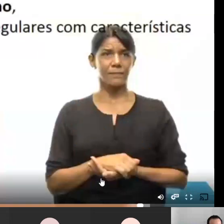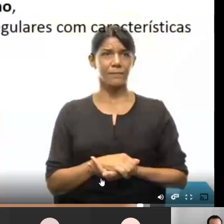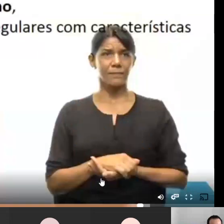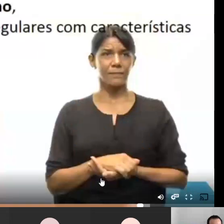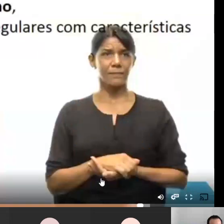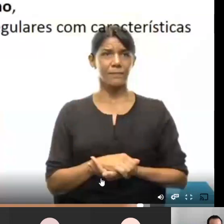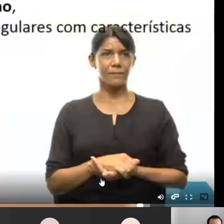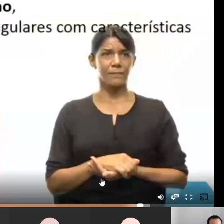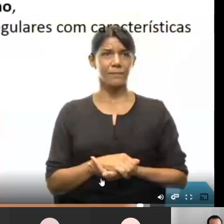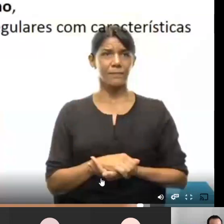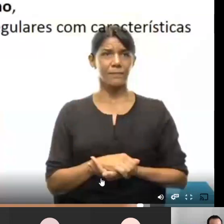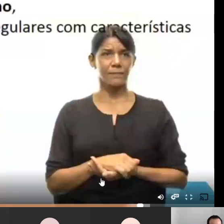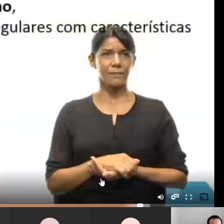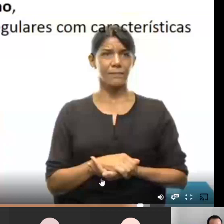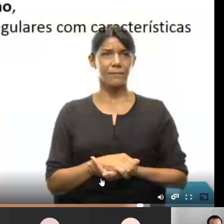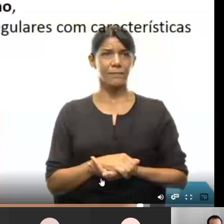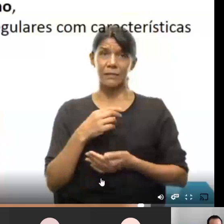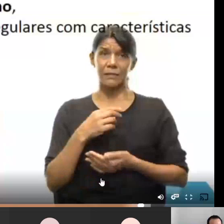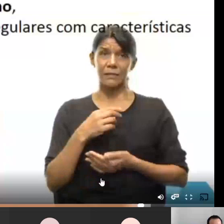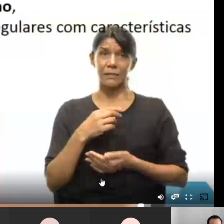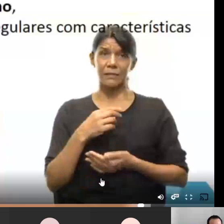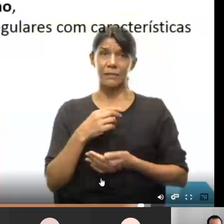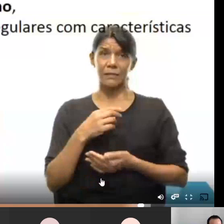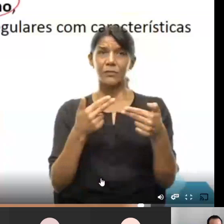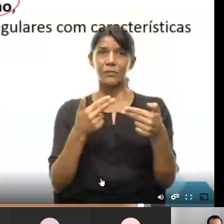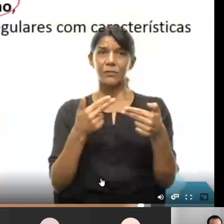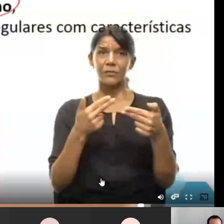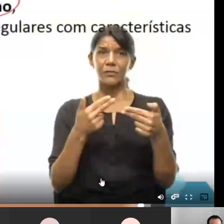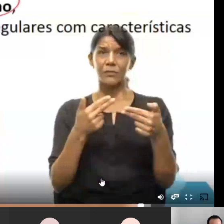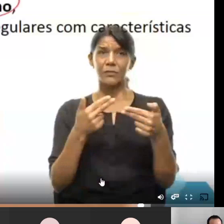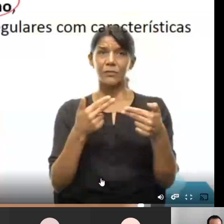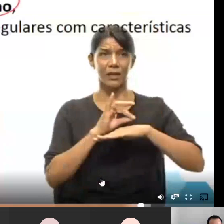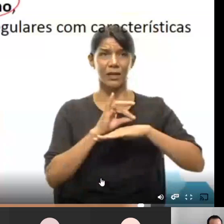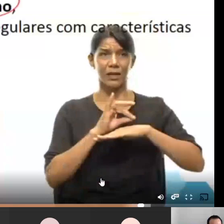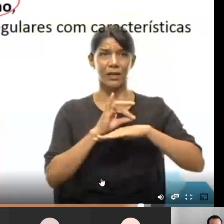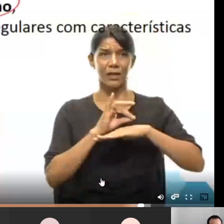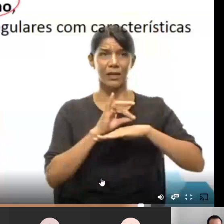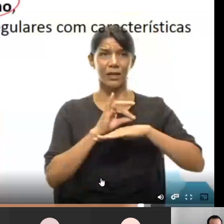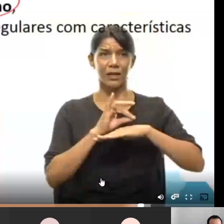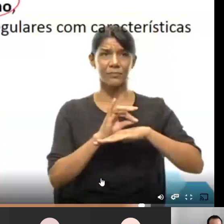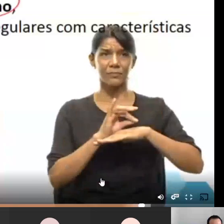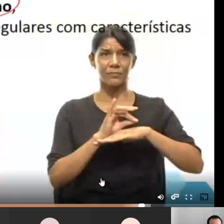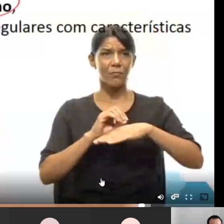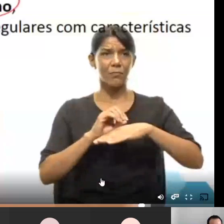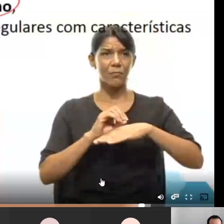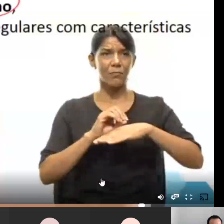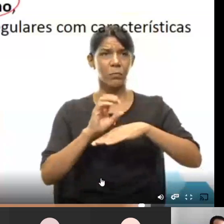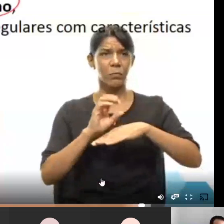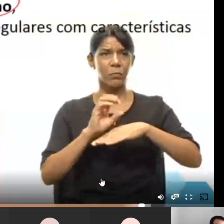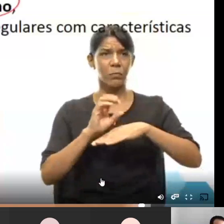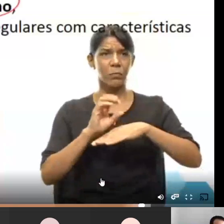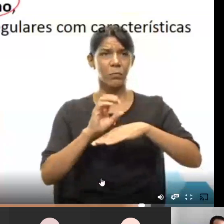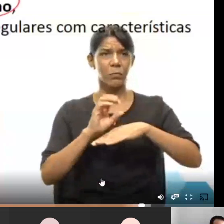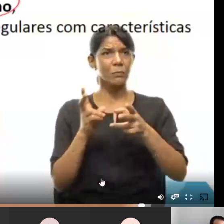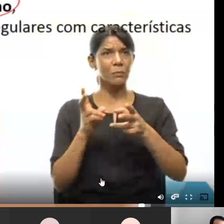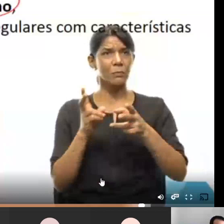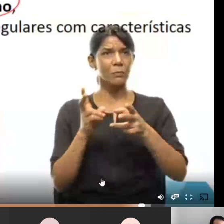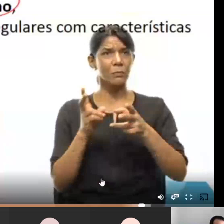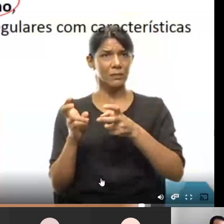Fibrosarcoma, que causa uma produção excessiva aí de colágeno, com essas protuberâncias que vocês podem